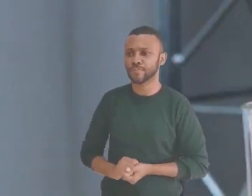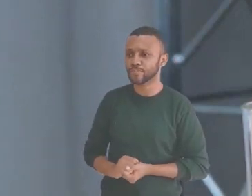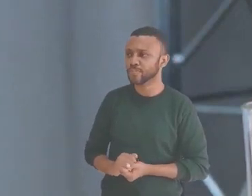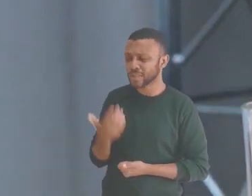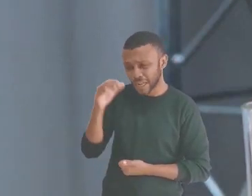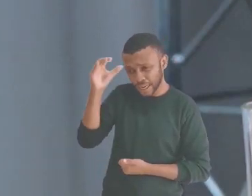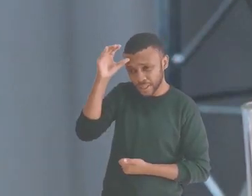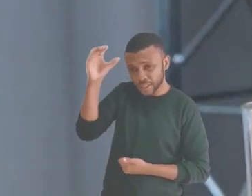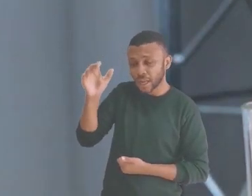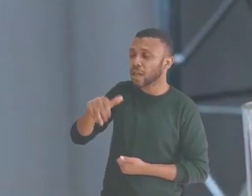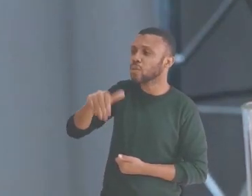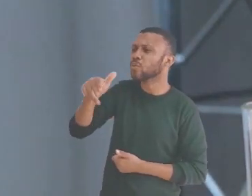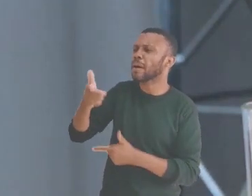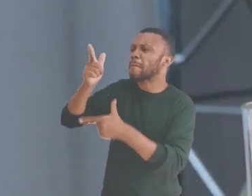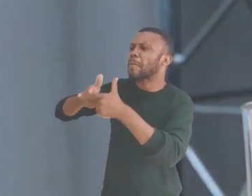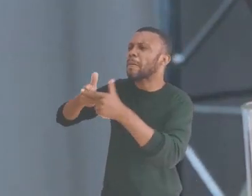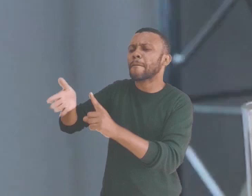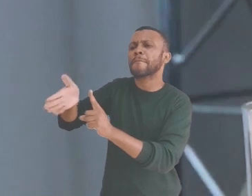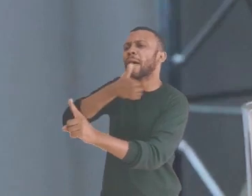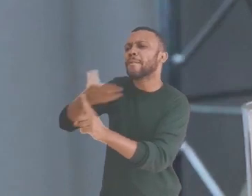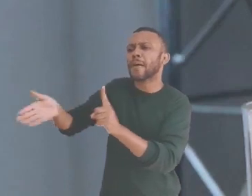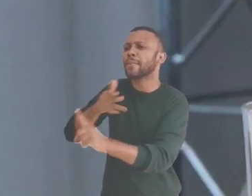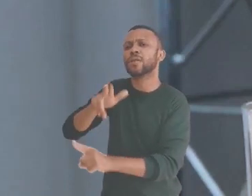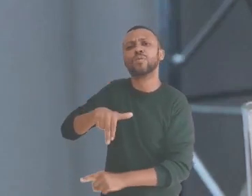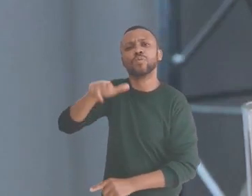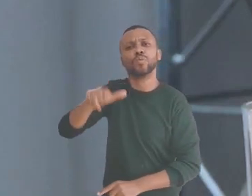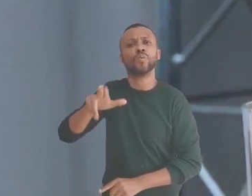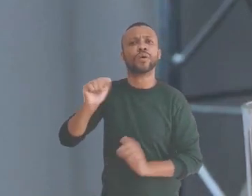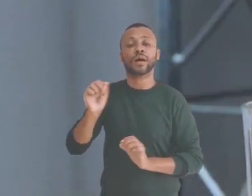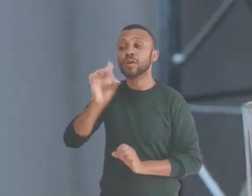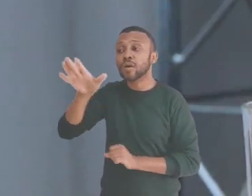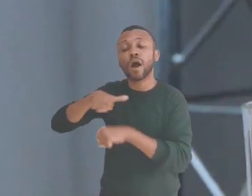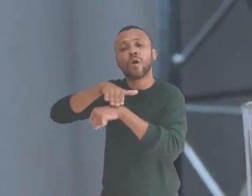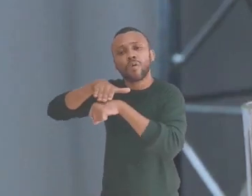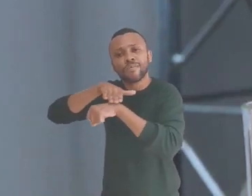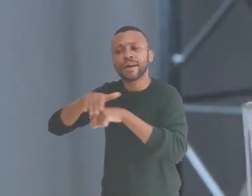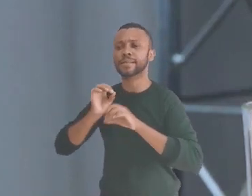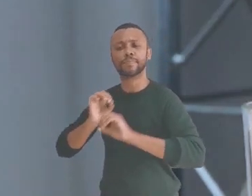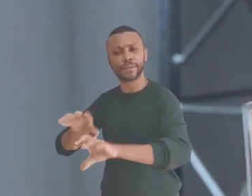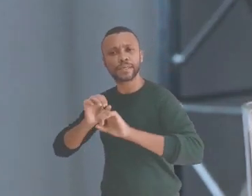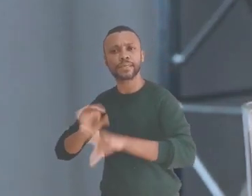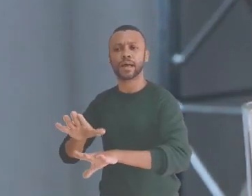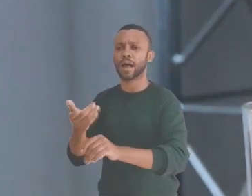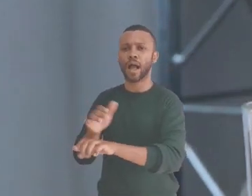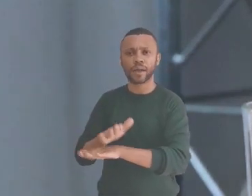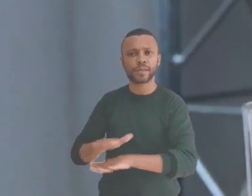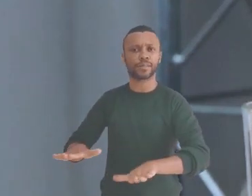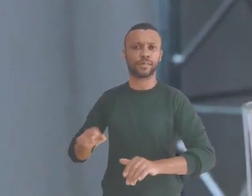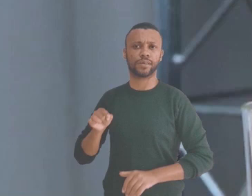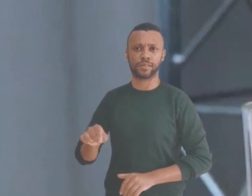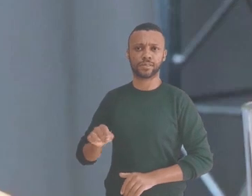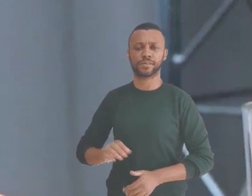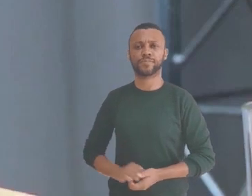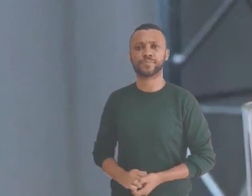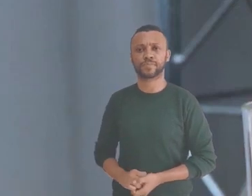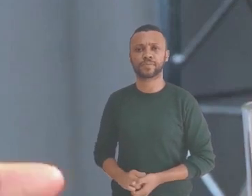nunca reprima sua filha com tapa. A senhora conversa, ensina. Da mesma forma que nós fomos